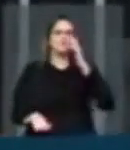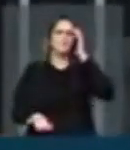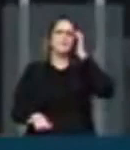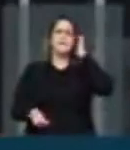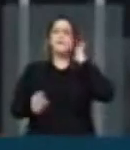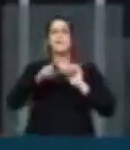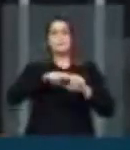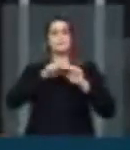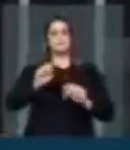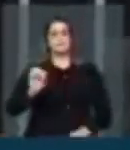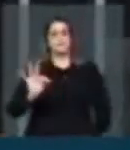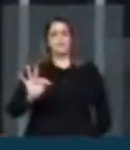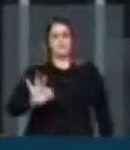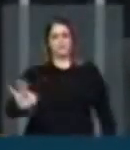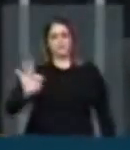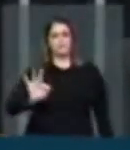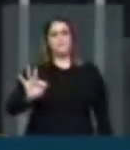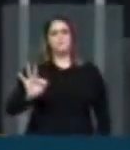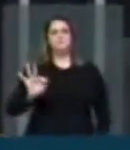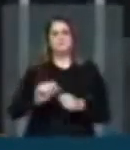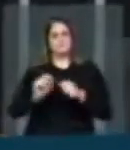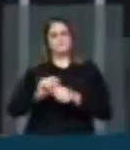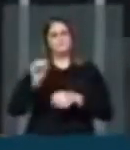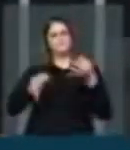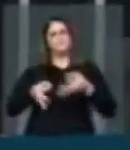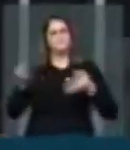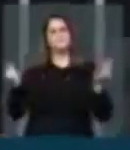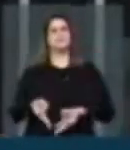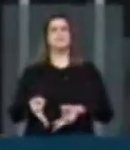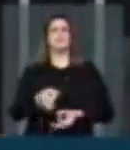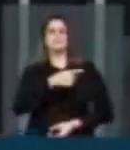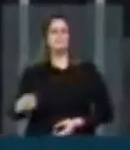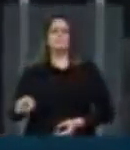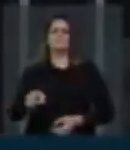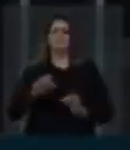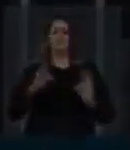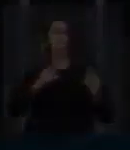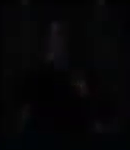o Supremo Tribunal Federal faz justiça ao condenar os responsáveis pelo mensalão.